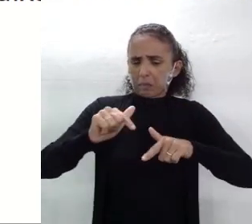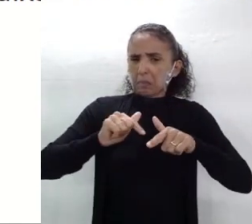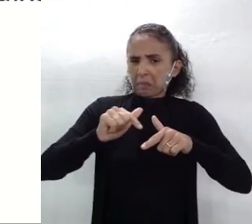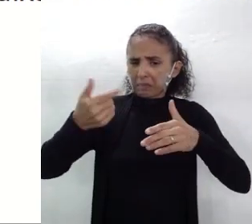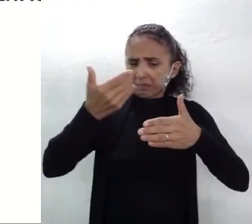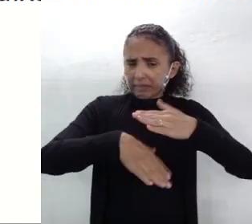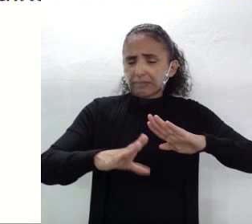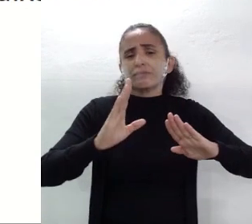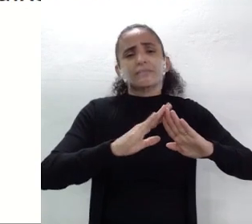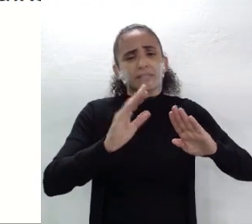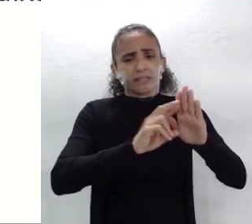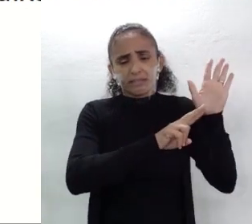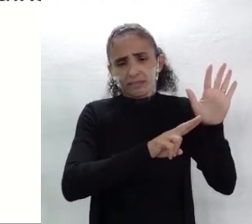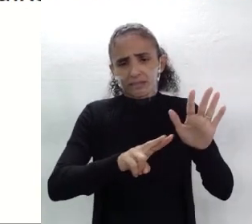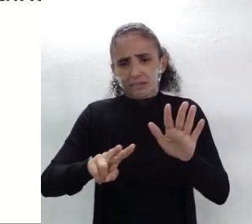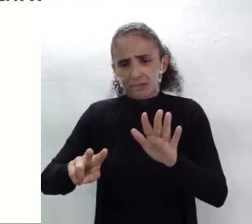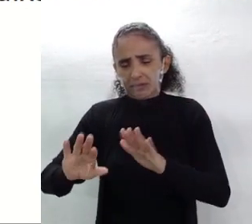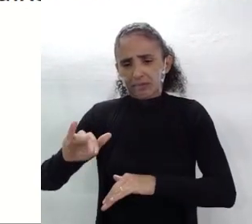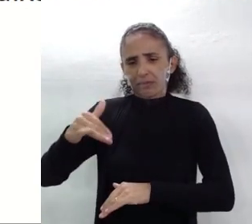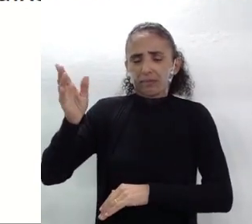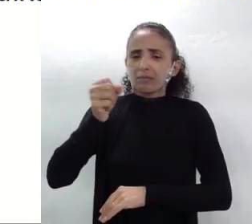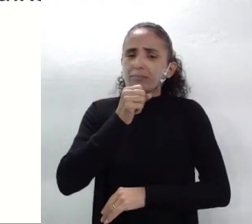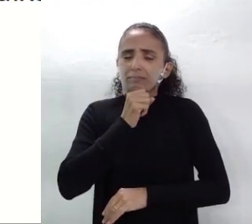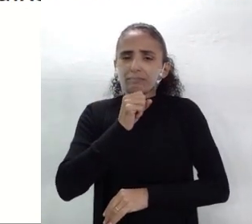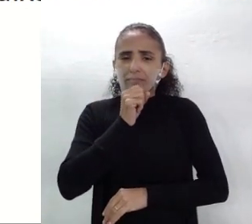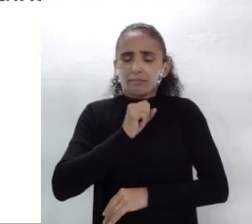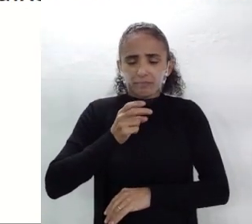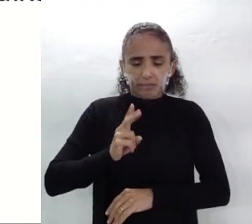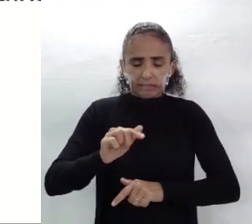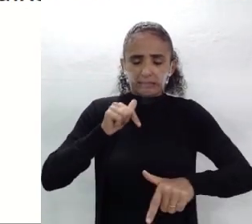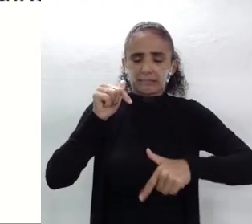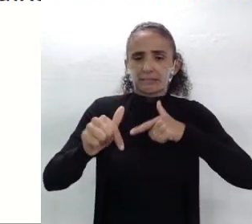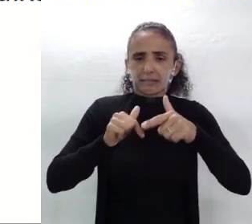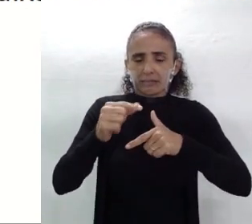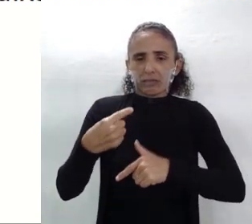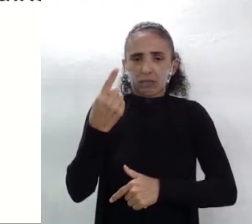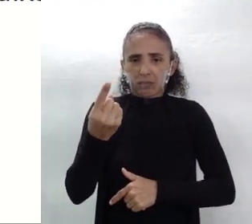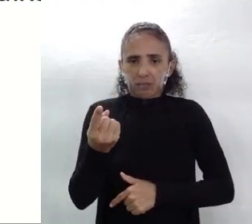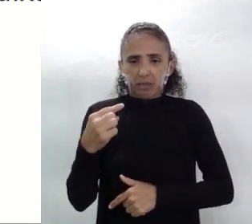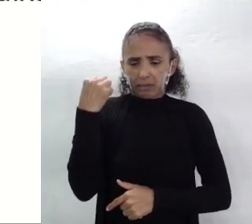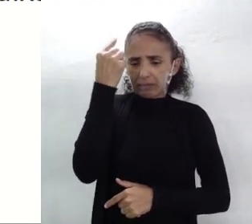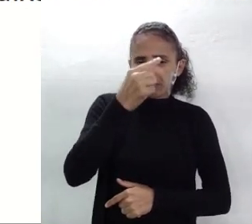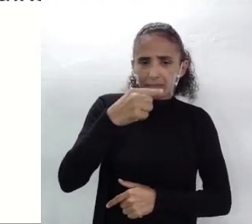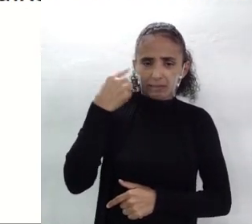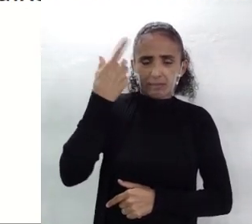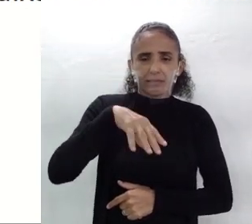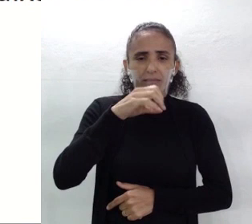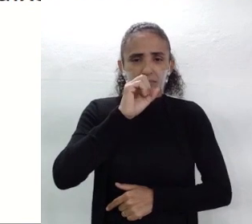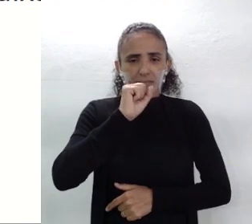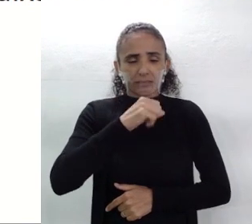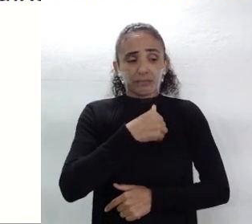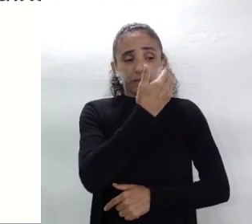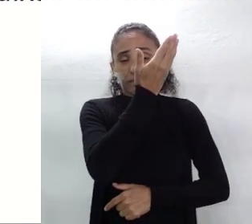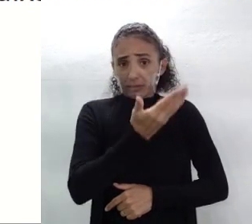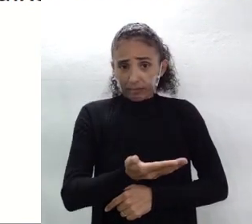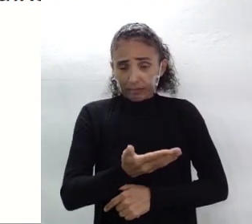semana. Gustavo, o mais velho, trabalhou durante 1 hora no sábado e 1 hora no domingo. Já Felipe trabalhou apenas 1